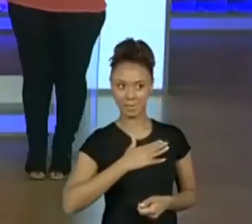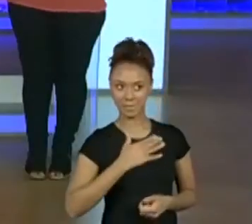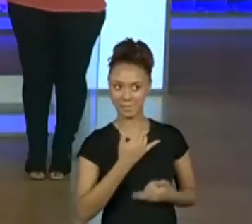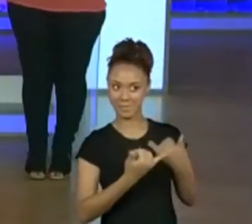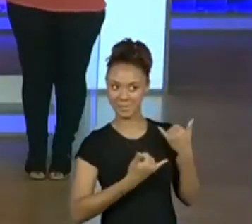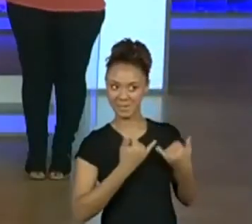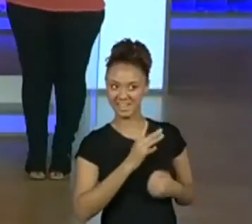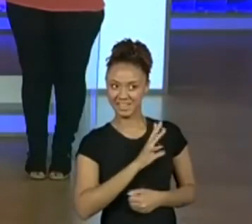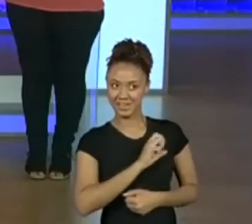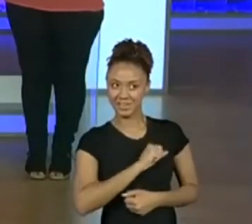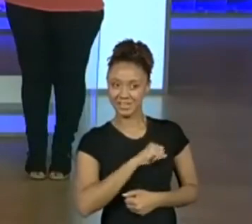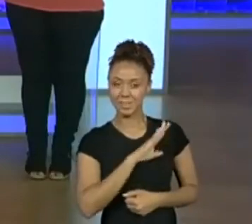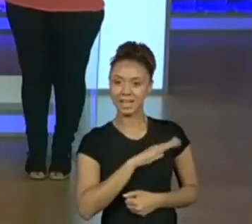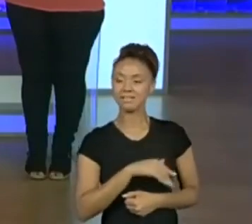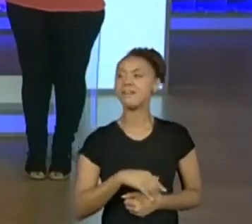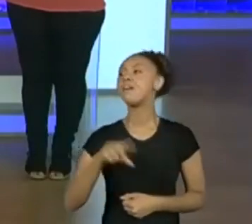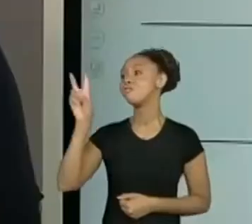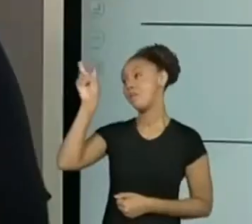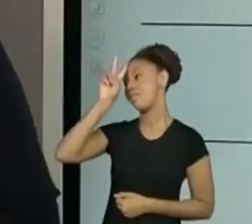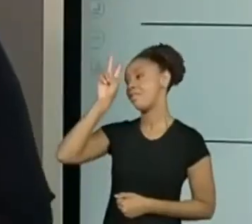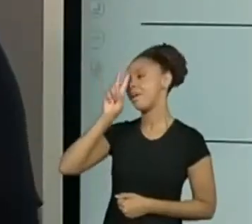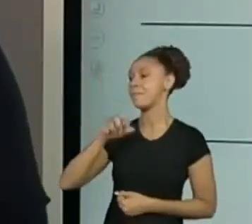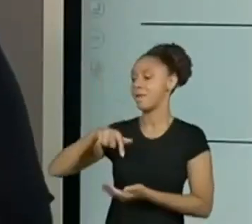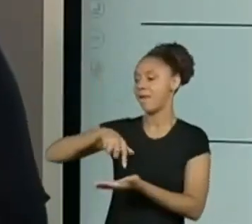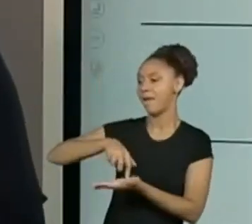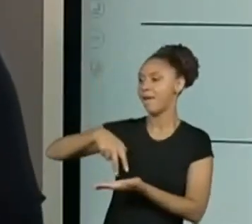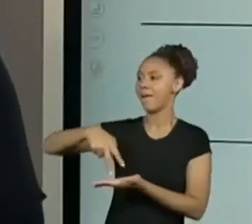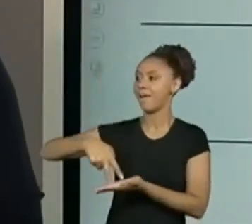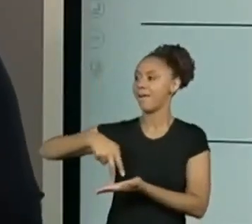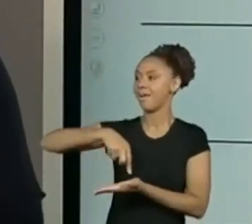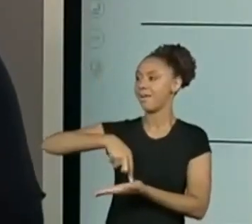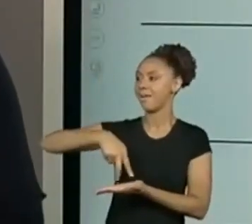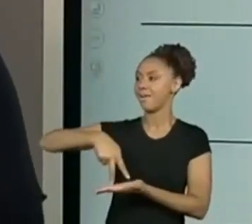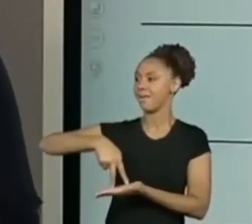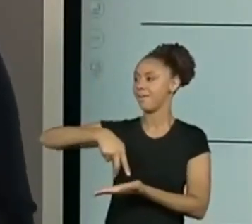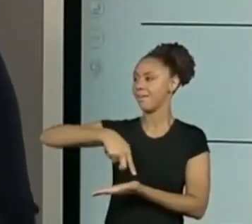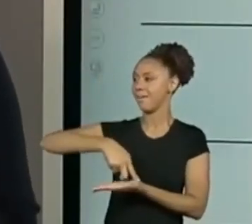que é a minha brincadeira preferida? Amarelinha. Amarelinha.